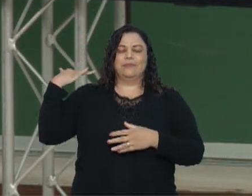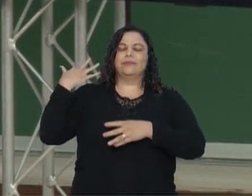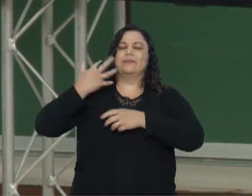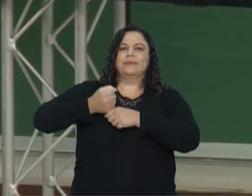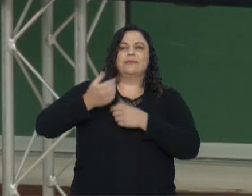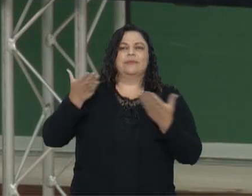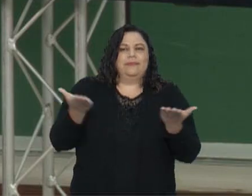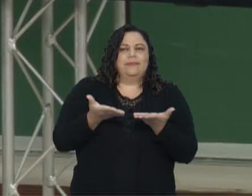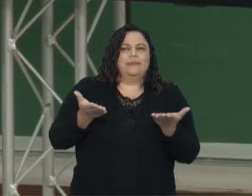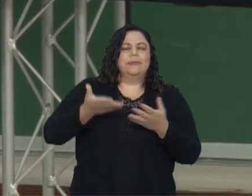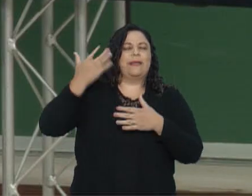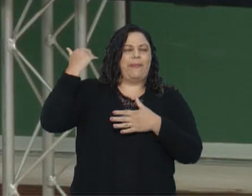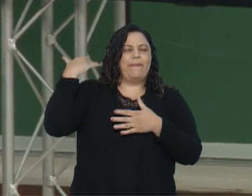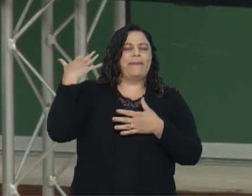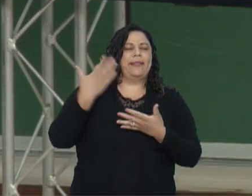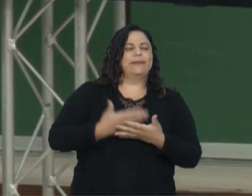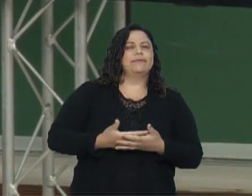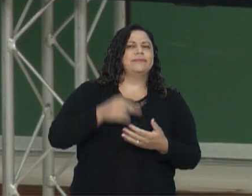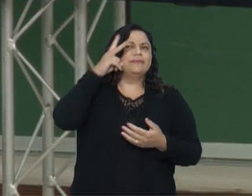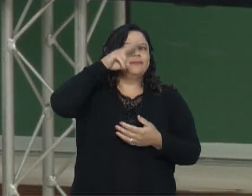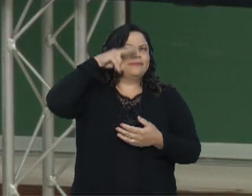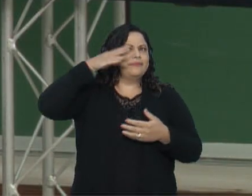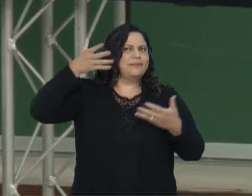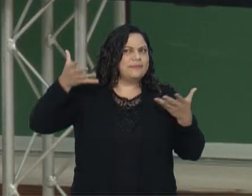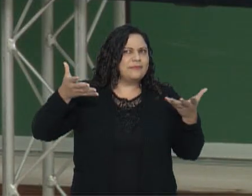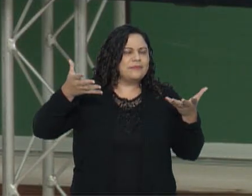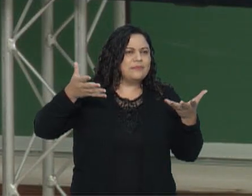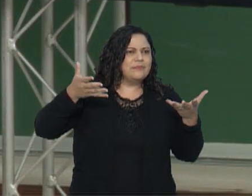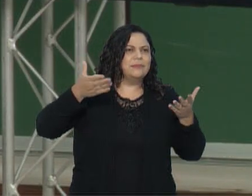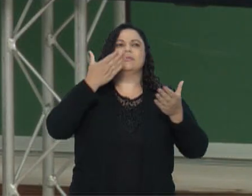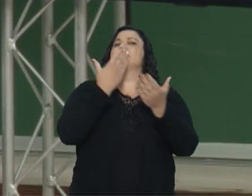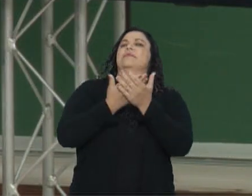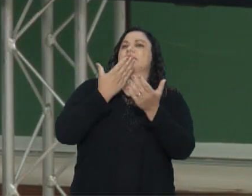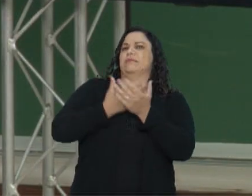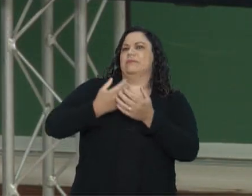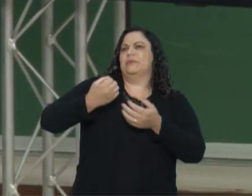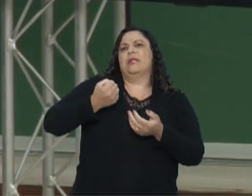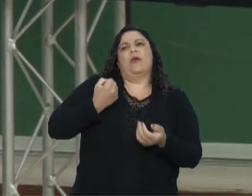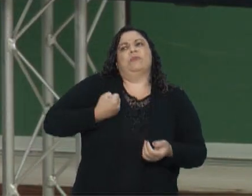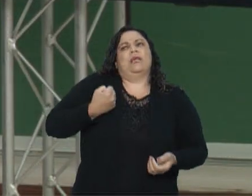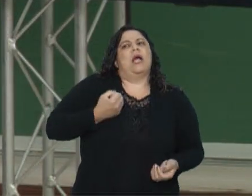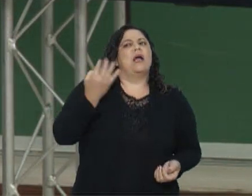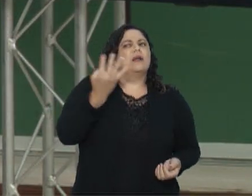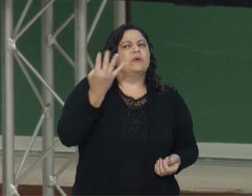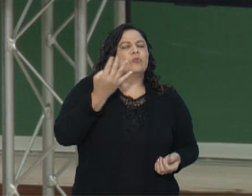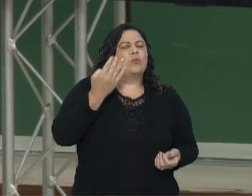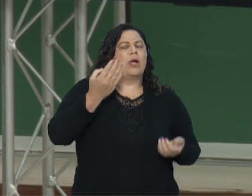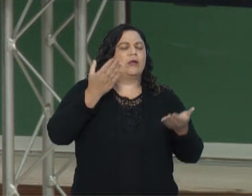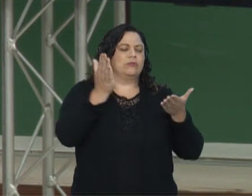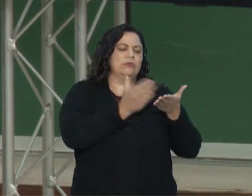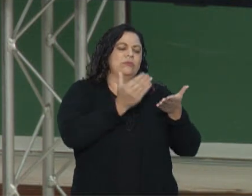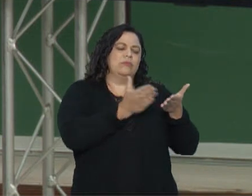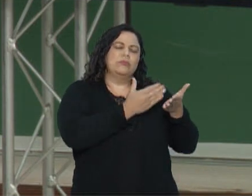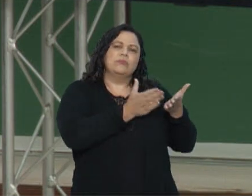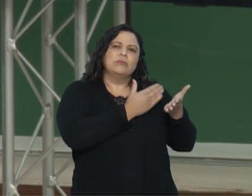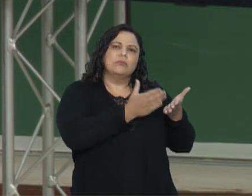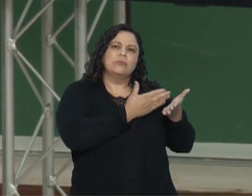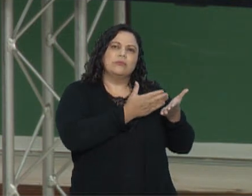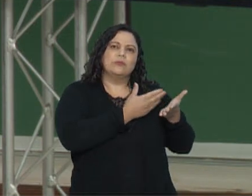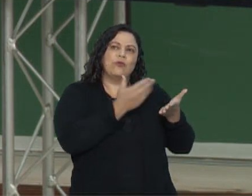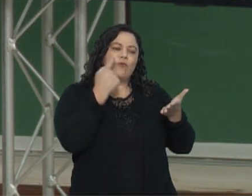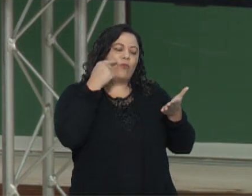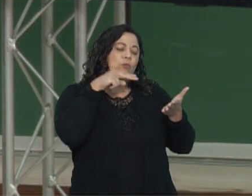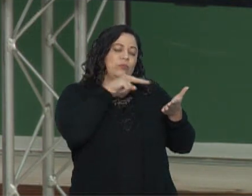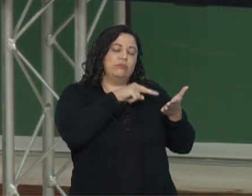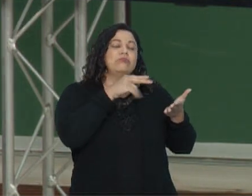El futuro simples, acordais? Estudiamos em la classe 4. Voltem um pouquinho no material de vocês para fazer a